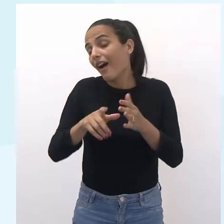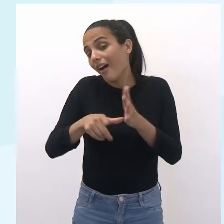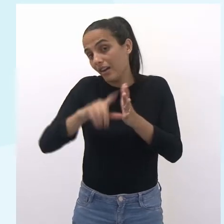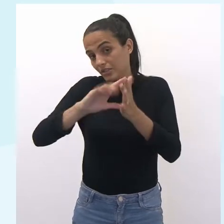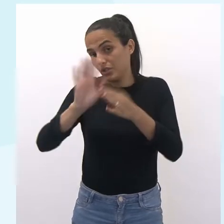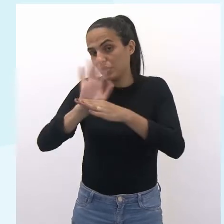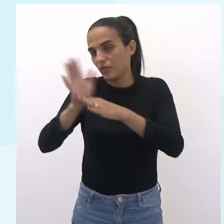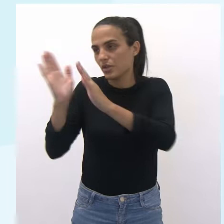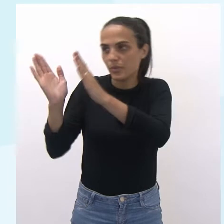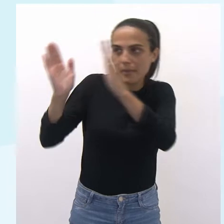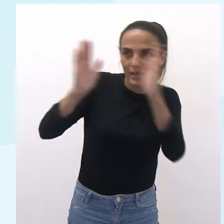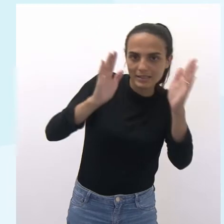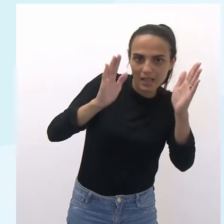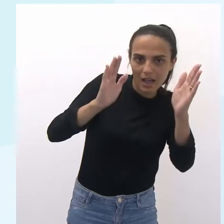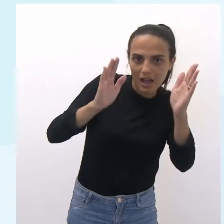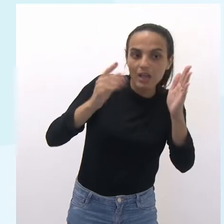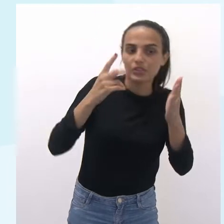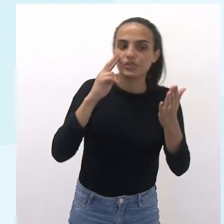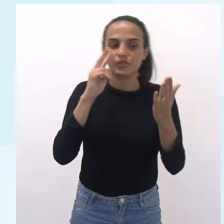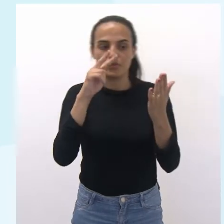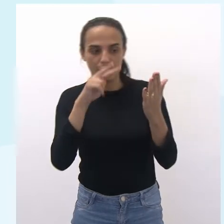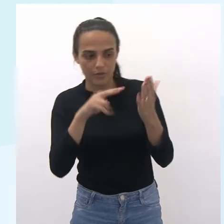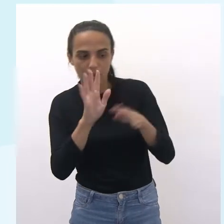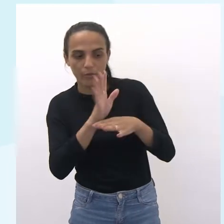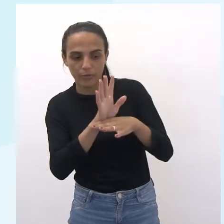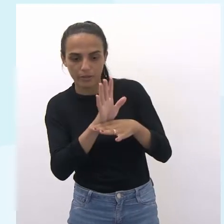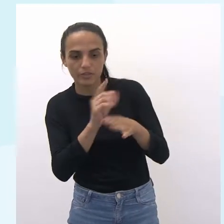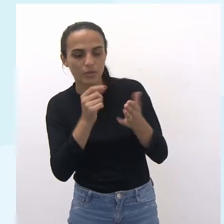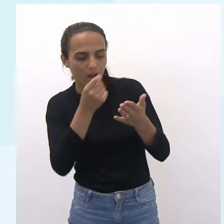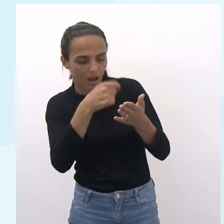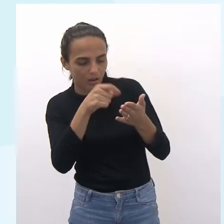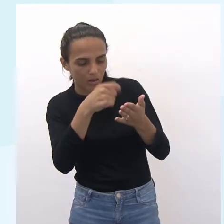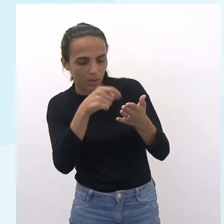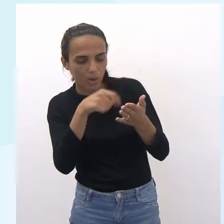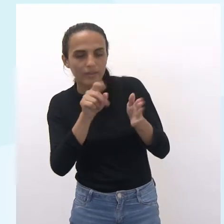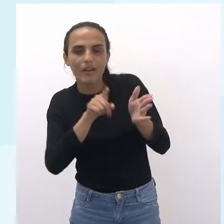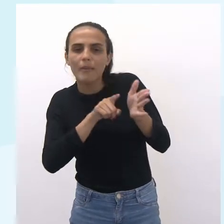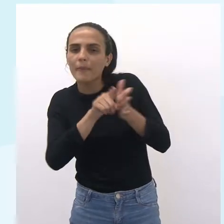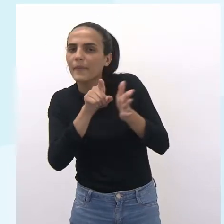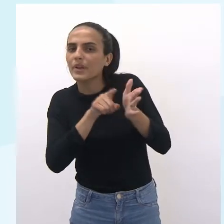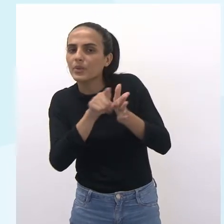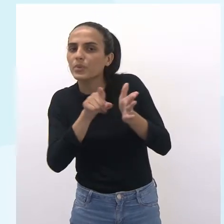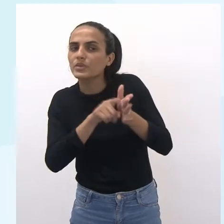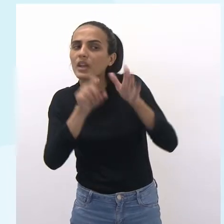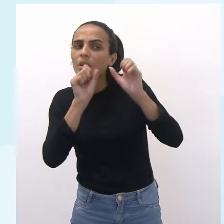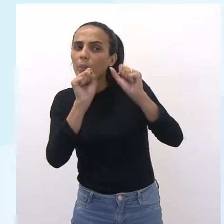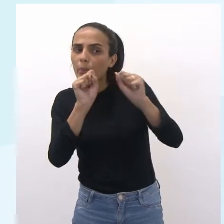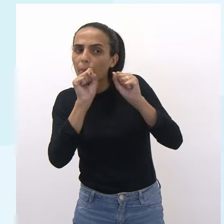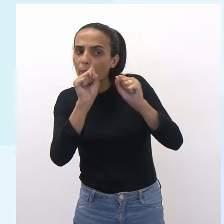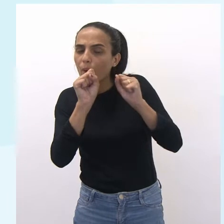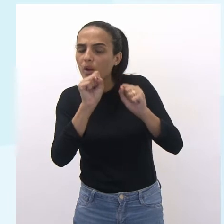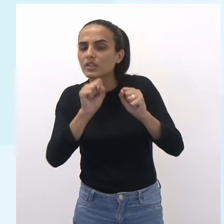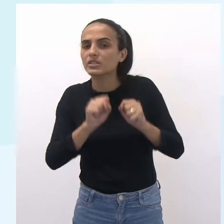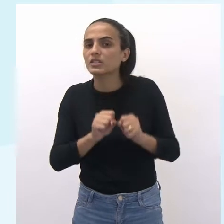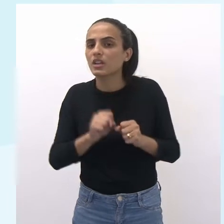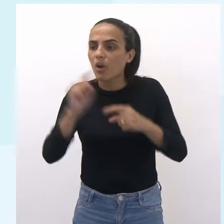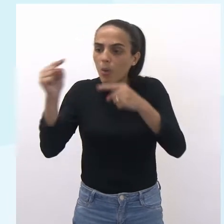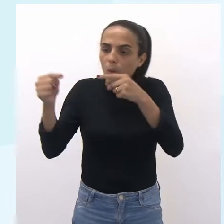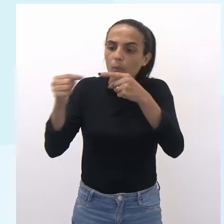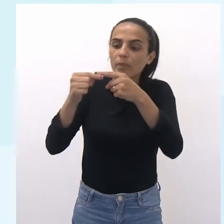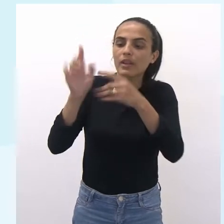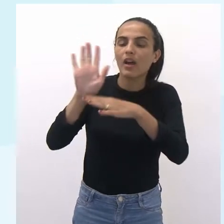a gente já anota que perguntas que possam ser direcionadas sobre aquele vídeo. Tudo